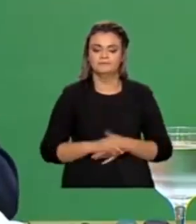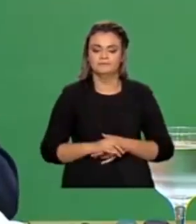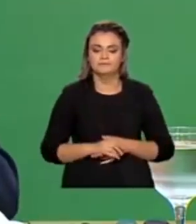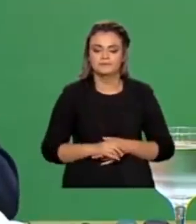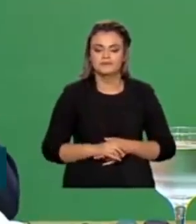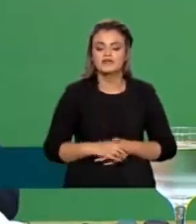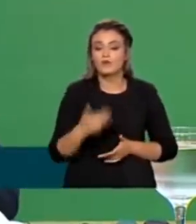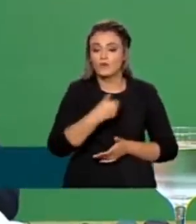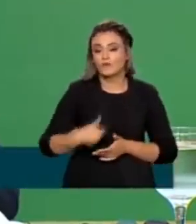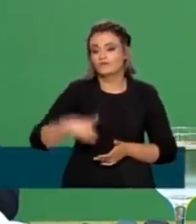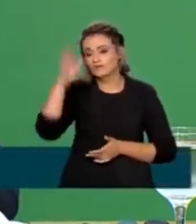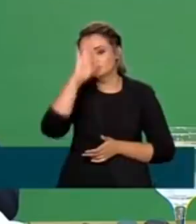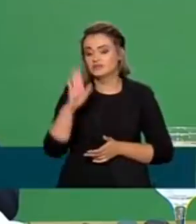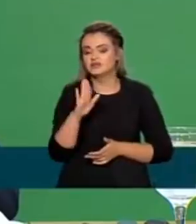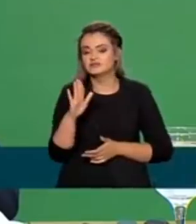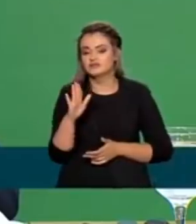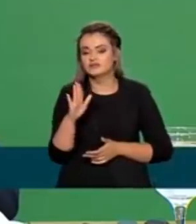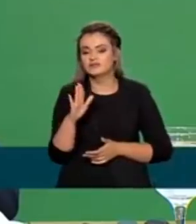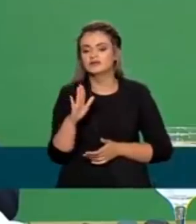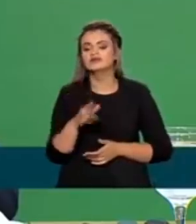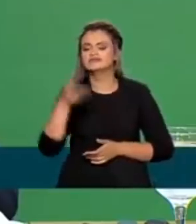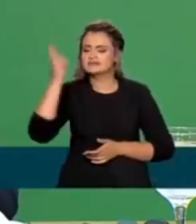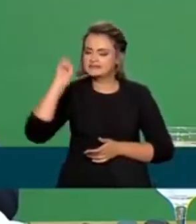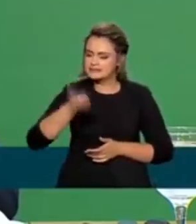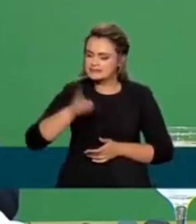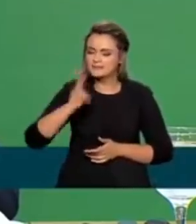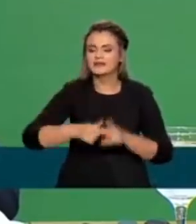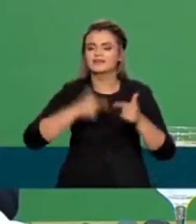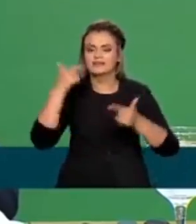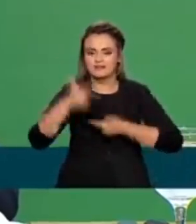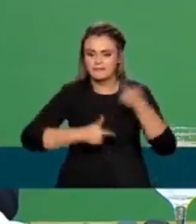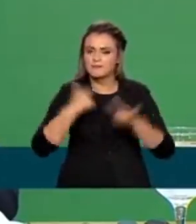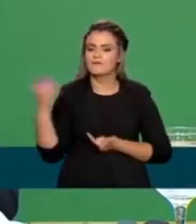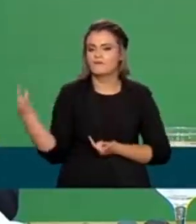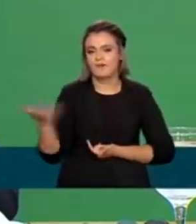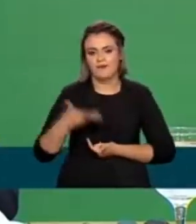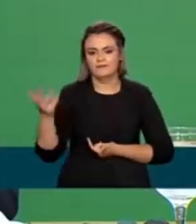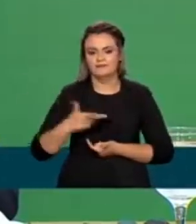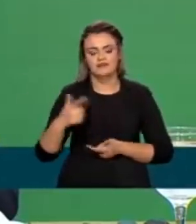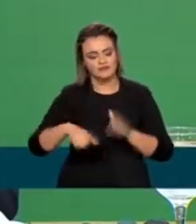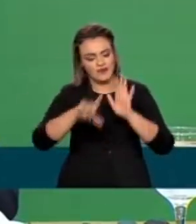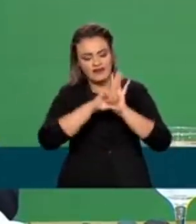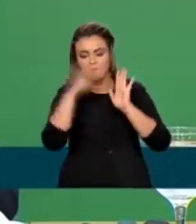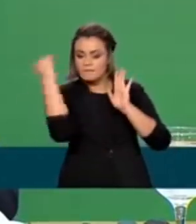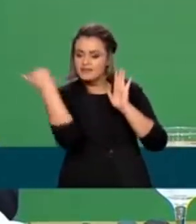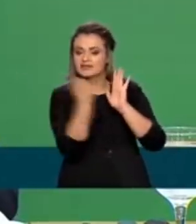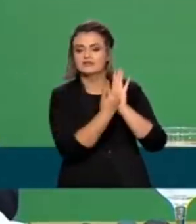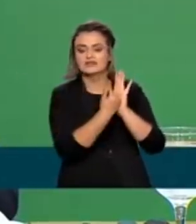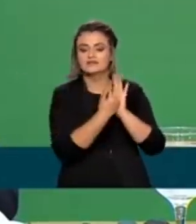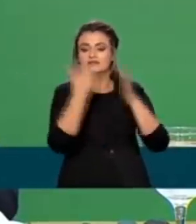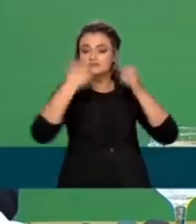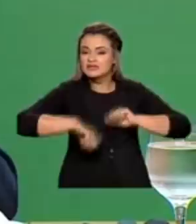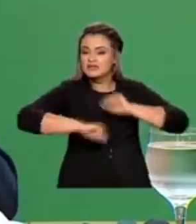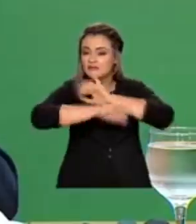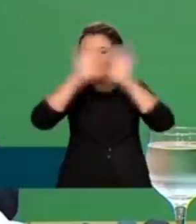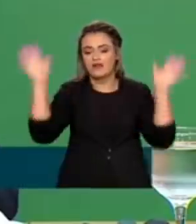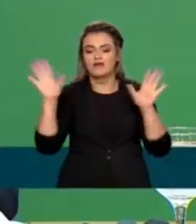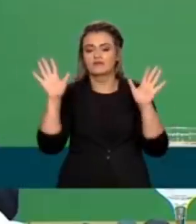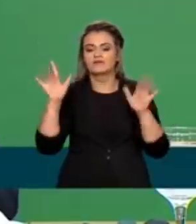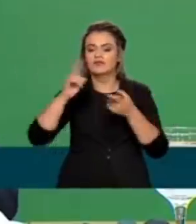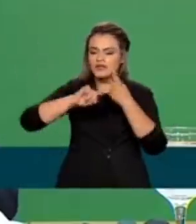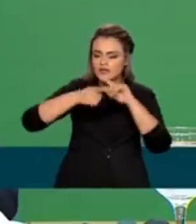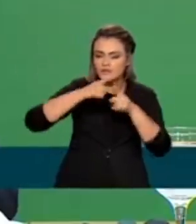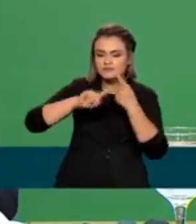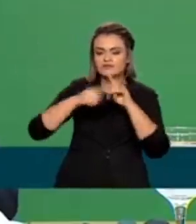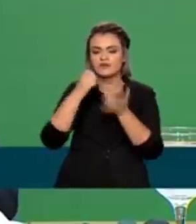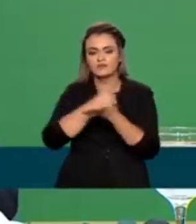O governo brasileiro sempre atuou com celeridade, legalidade e transparência na